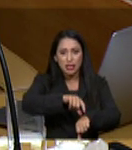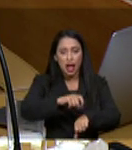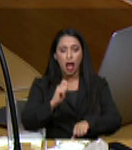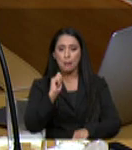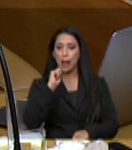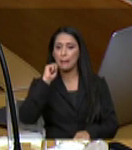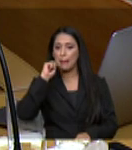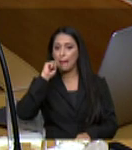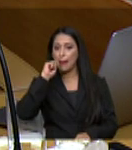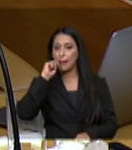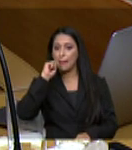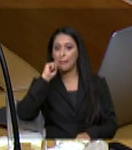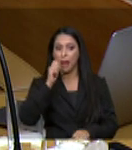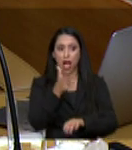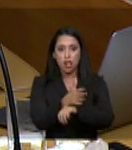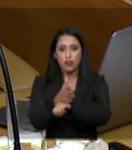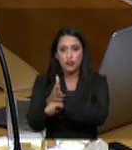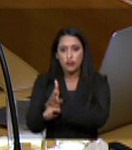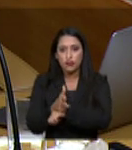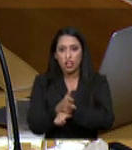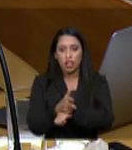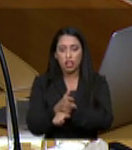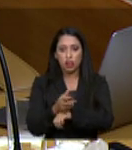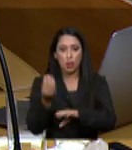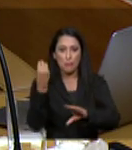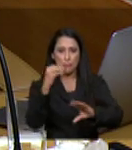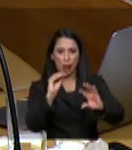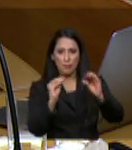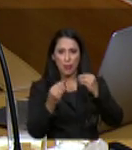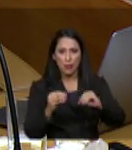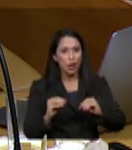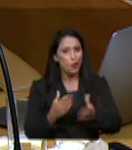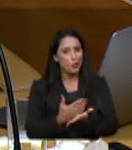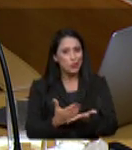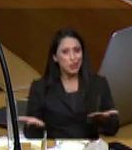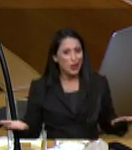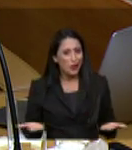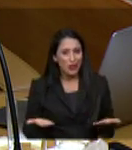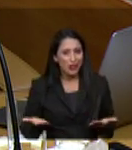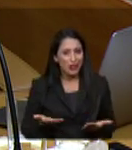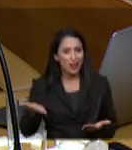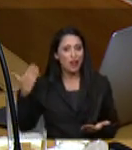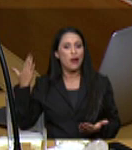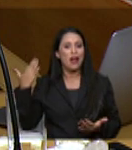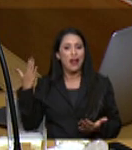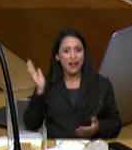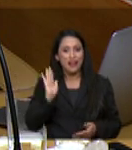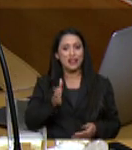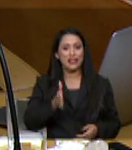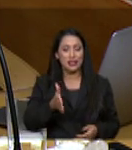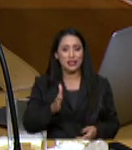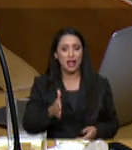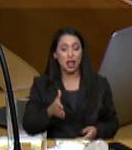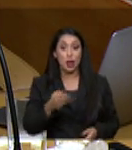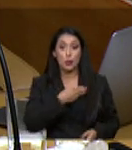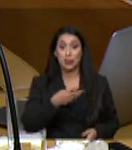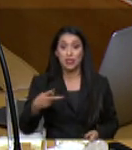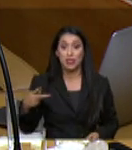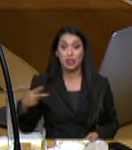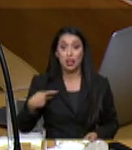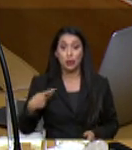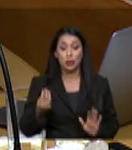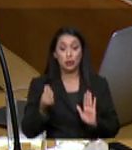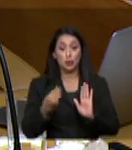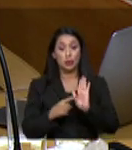gravação e postagem de vídeos ofensivos na rede social não começou agora e diz o ministério público